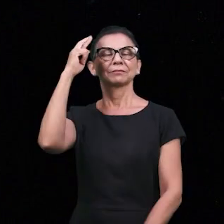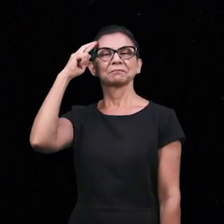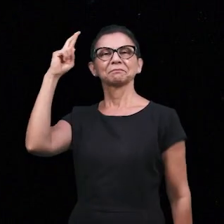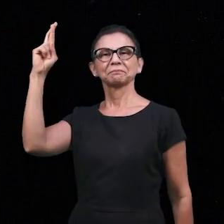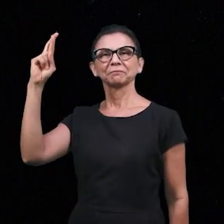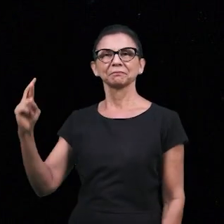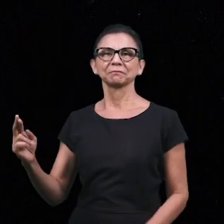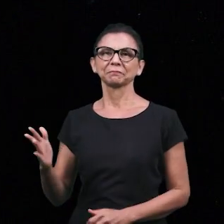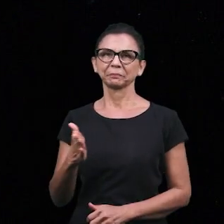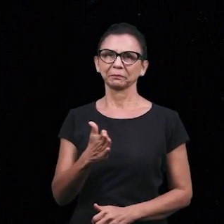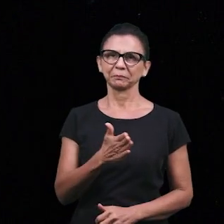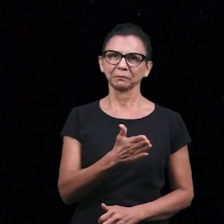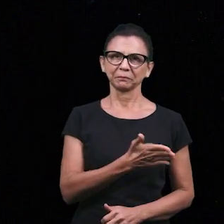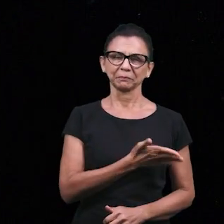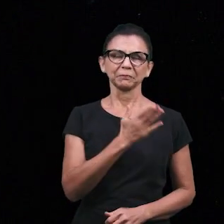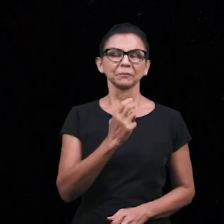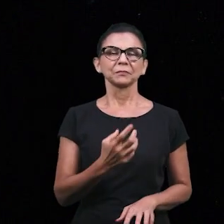Senhor.